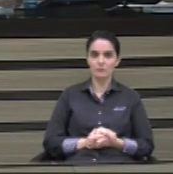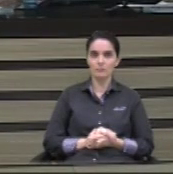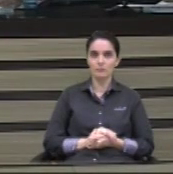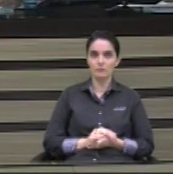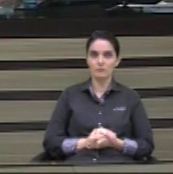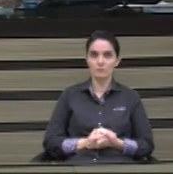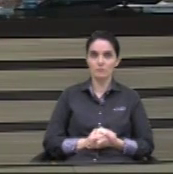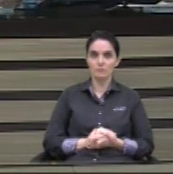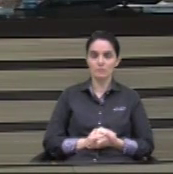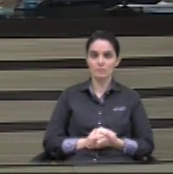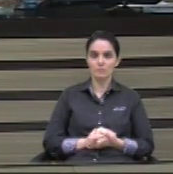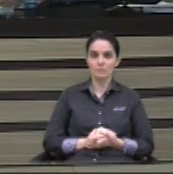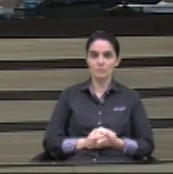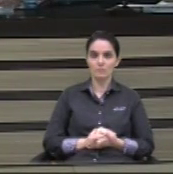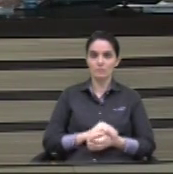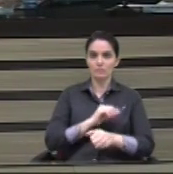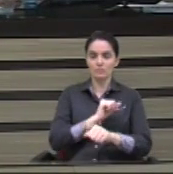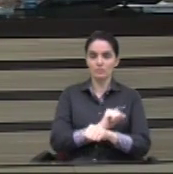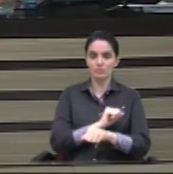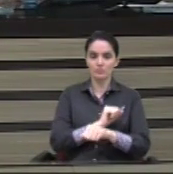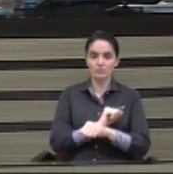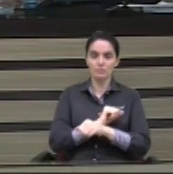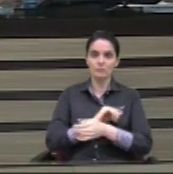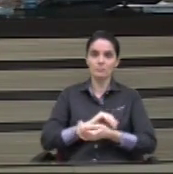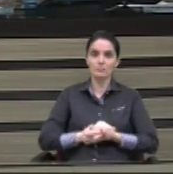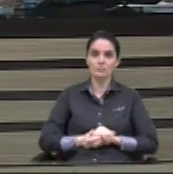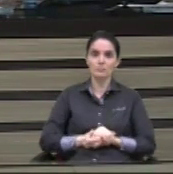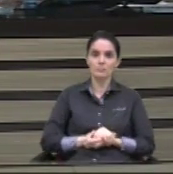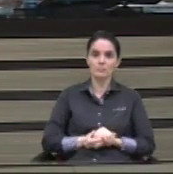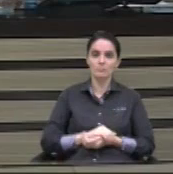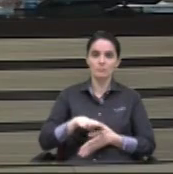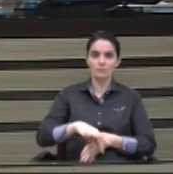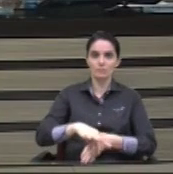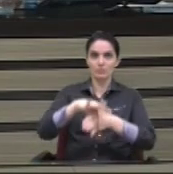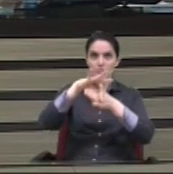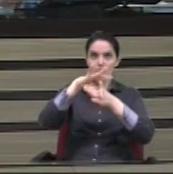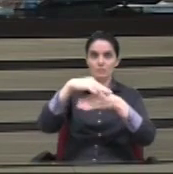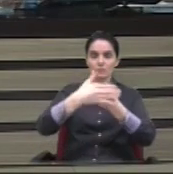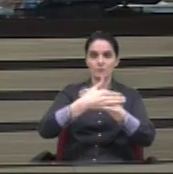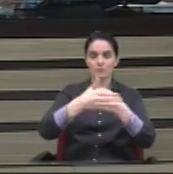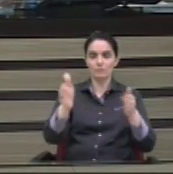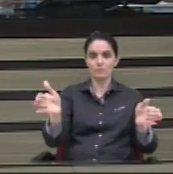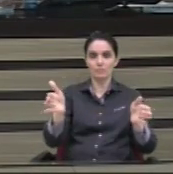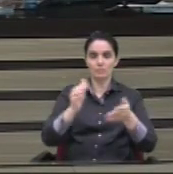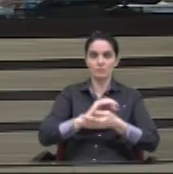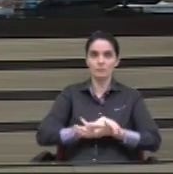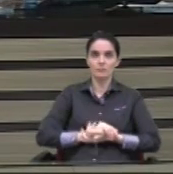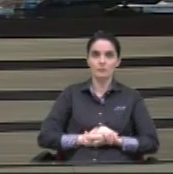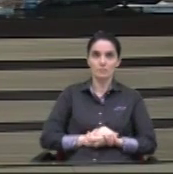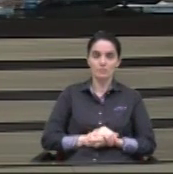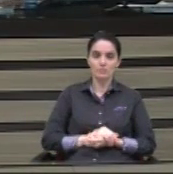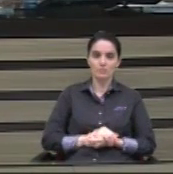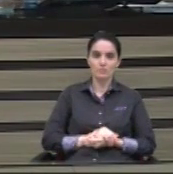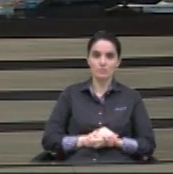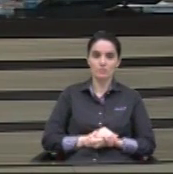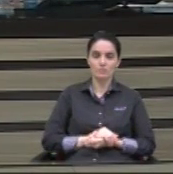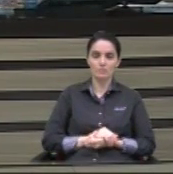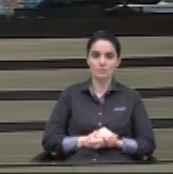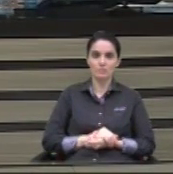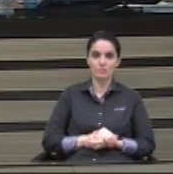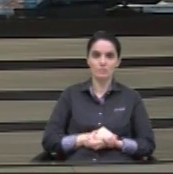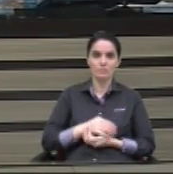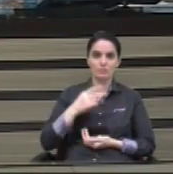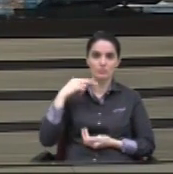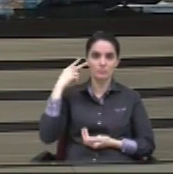A sessão está suspensa até que o líder chegue no plenário. A sessão está reaberta. Vereador, como o senhor vota